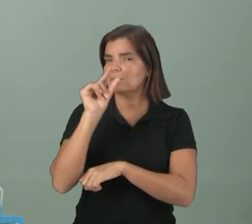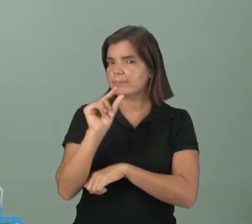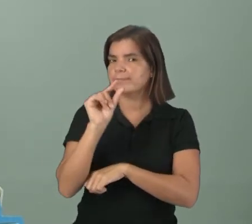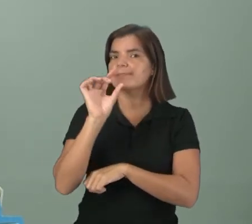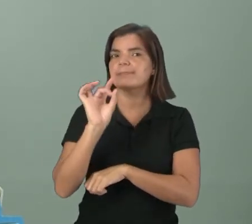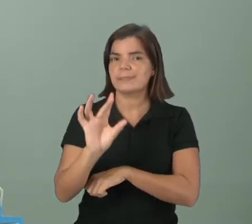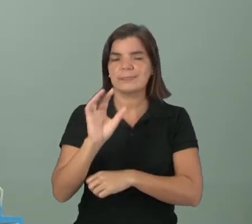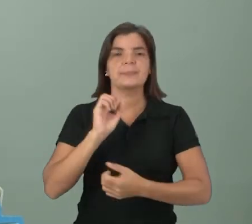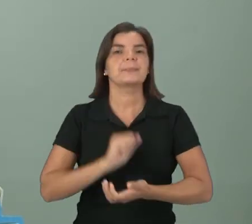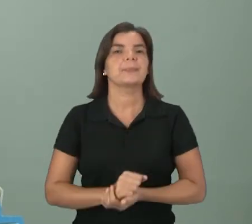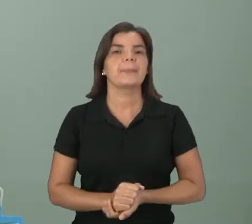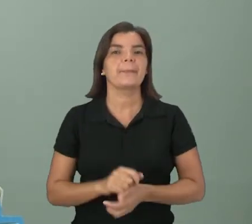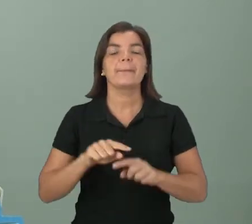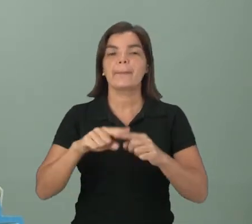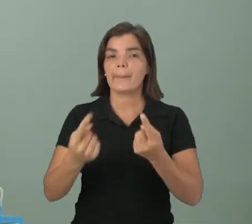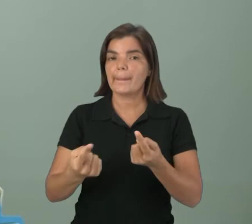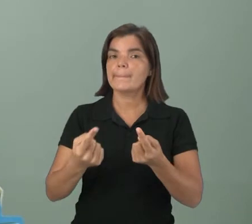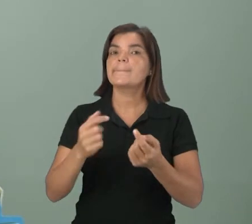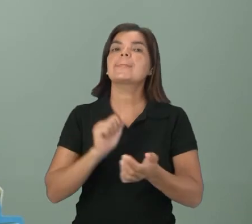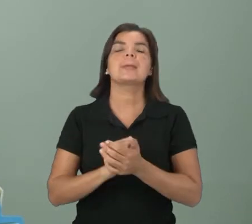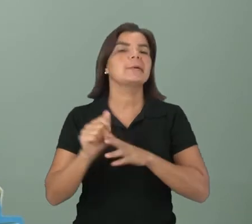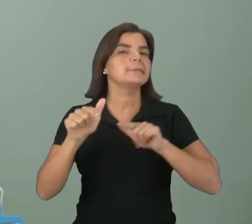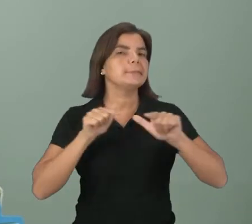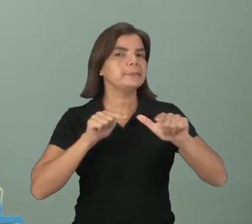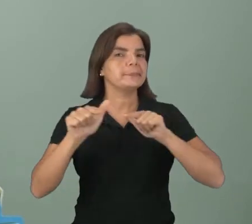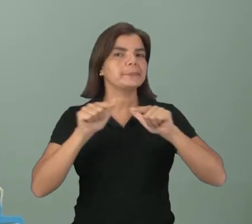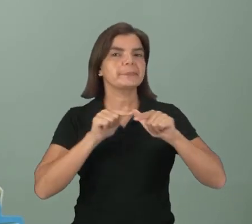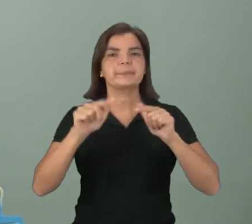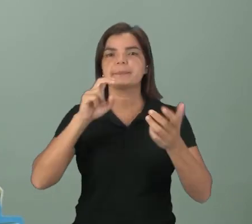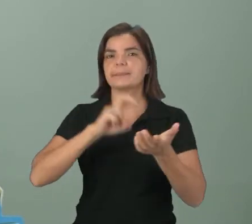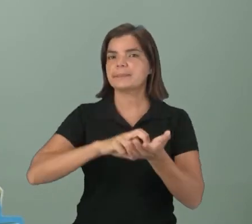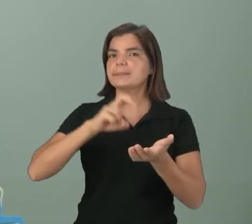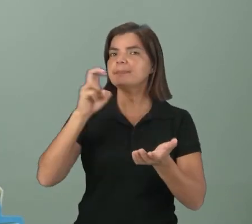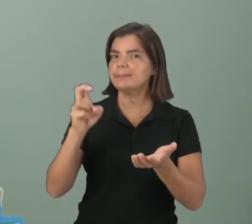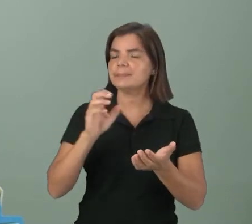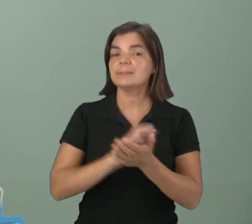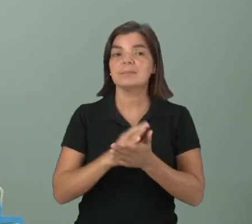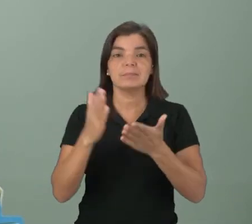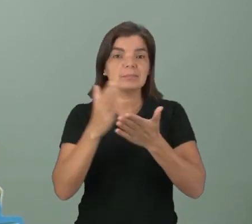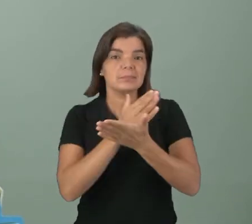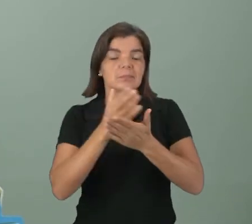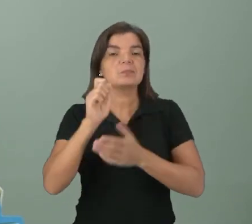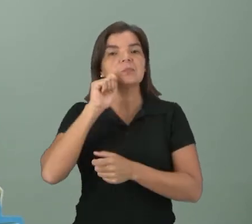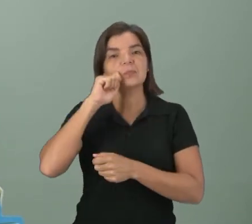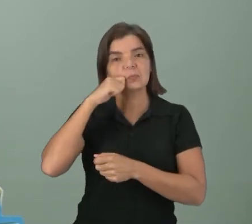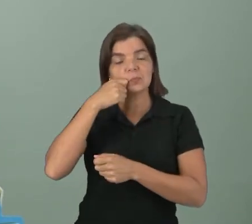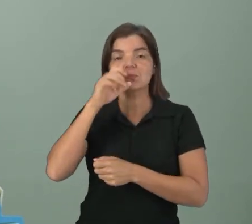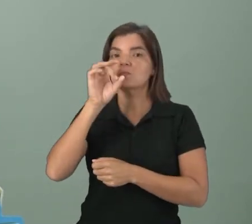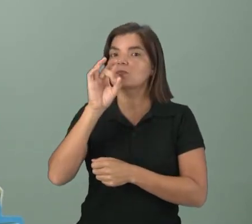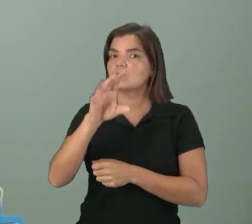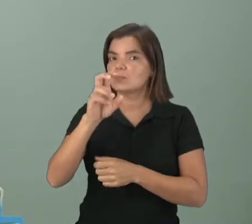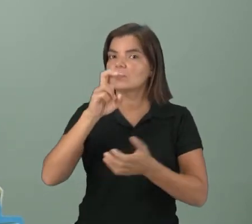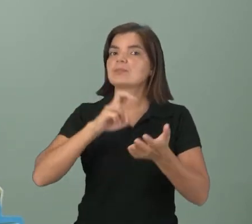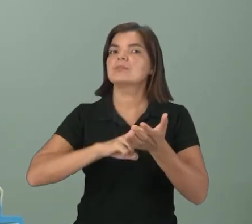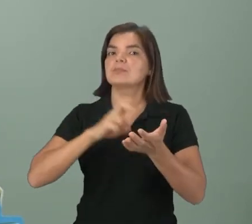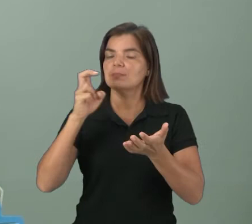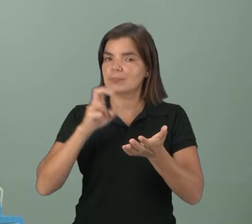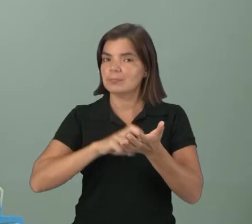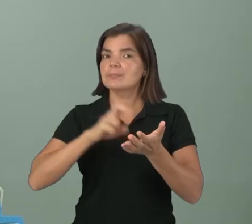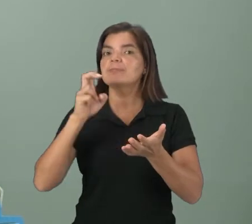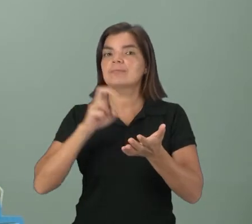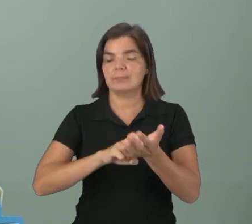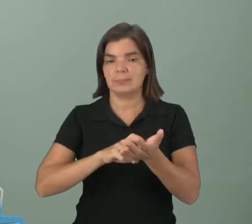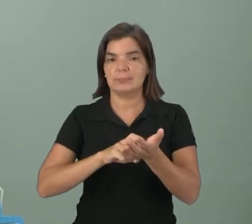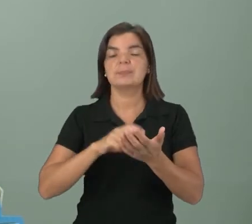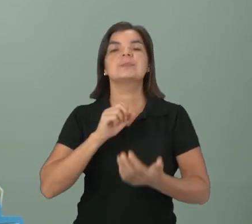ali um pouquinho da noite mas o período de funcionamento é durante o dia algumas padarias funciona somente no período da